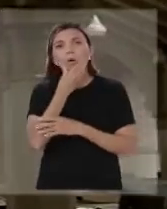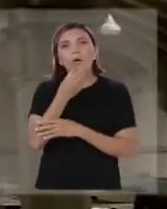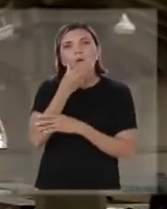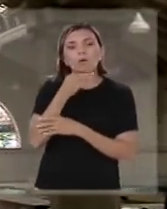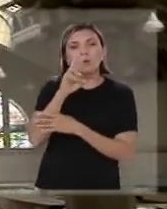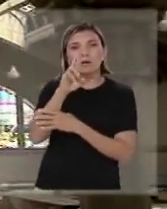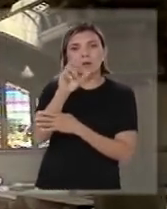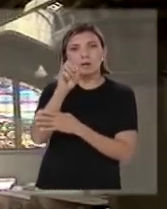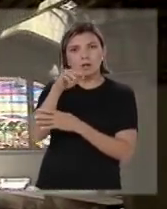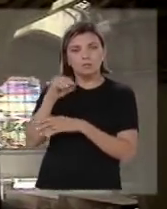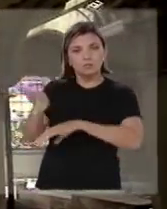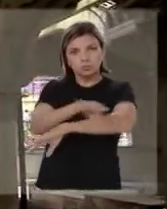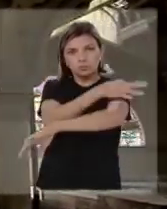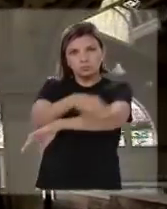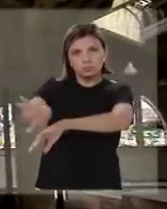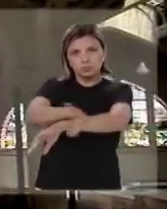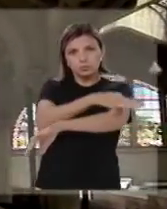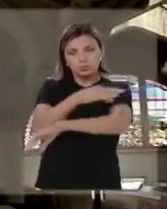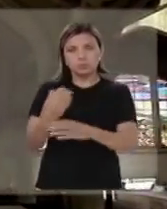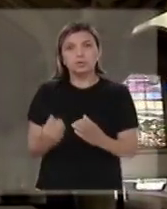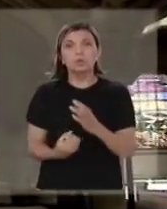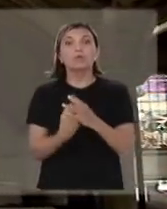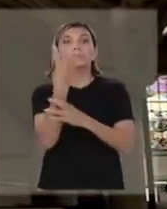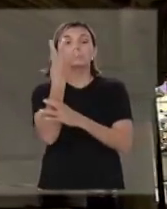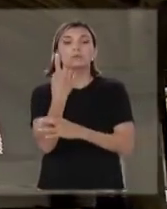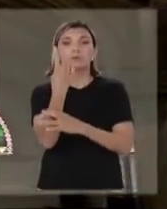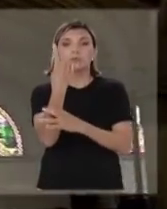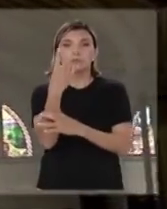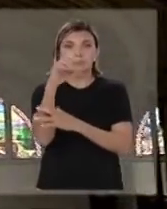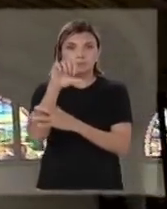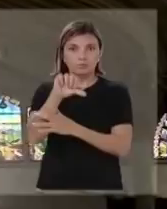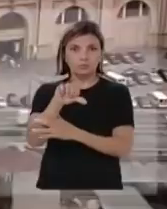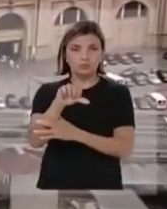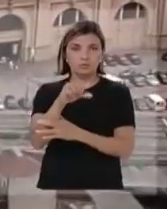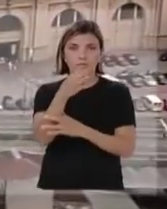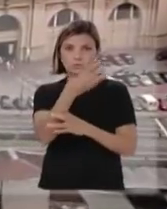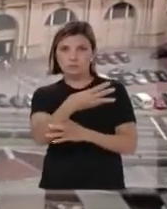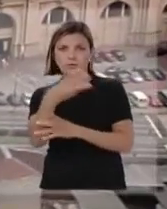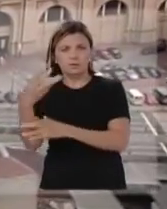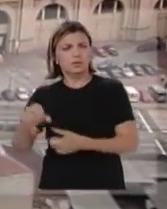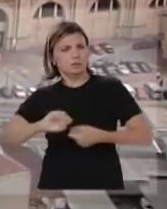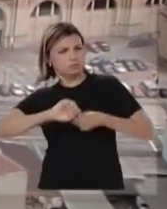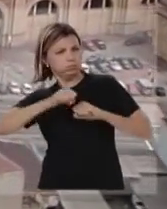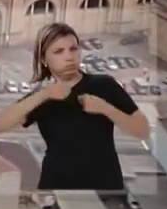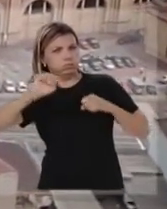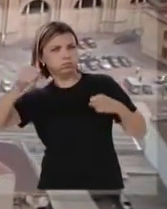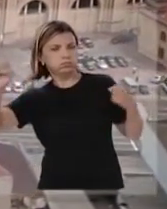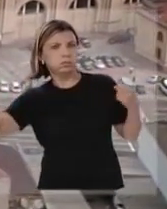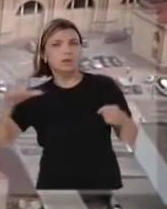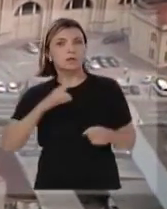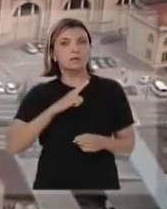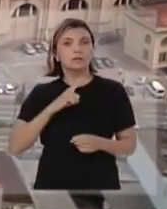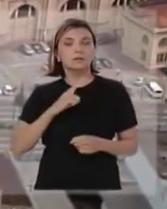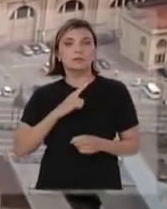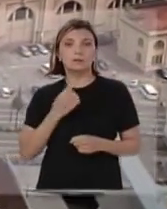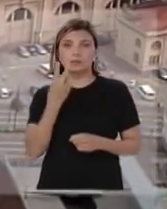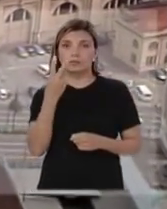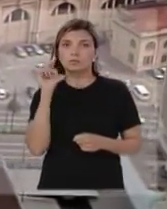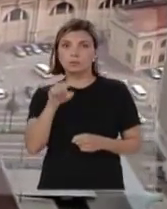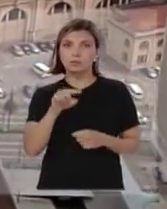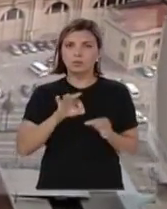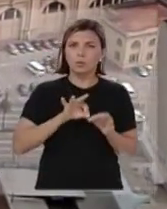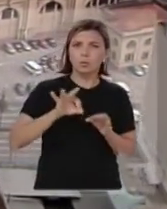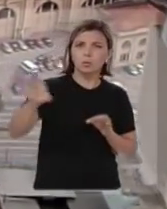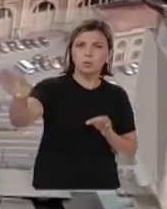pelo arquiteto Ramos de Azevedo, inaugurado em 1933. O prédio é grande, tem 12